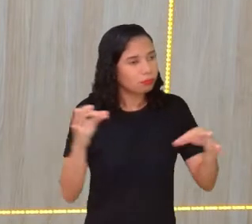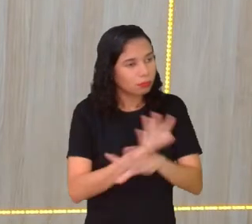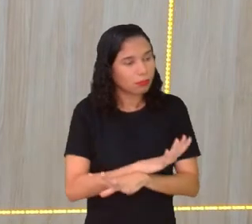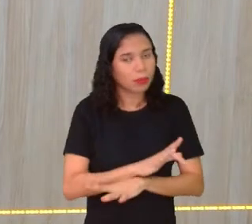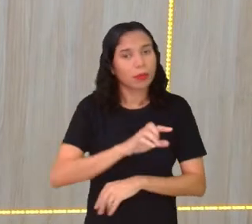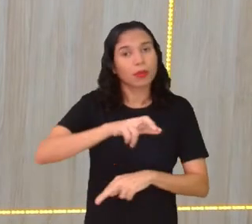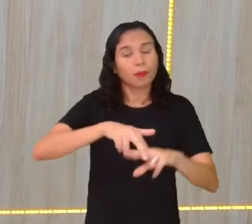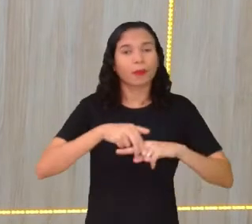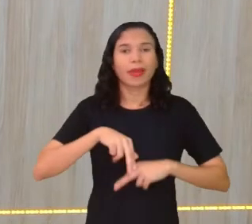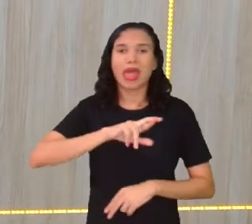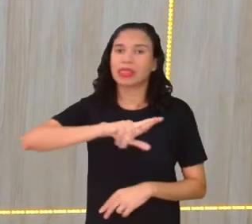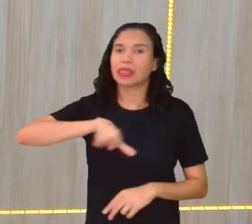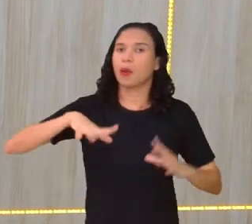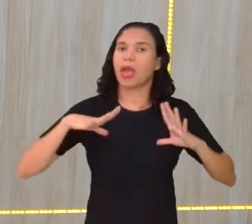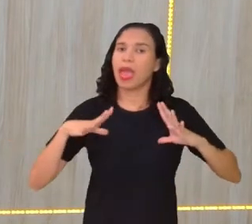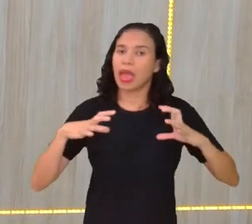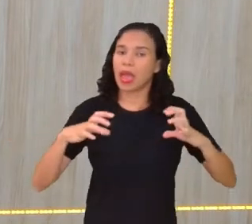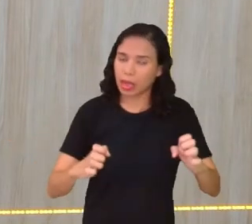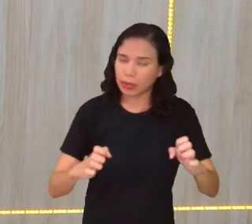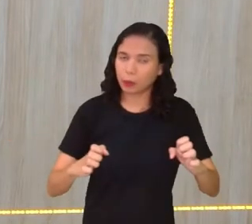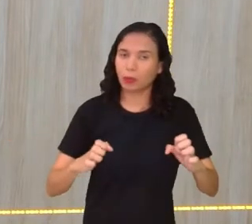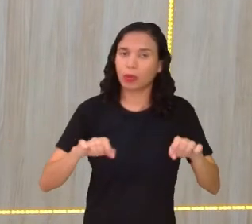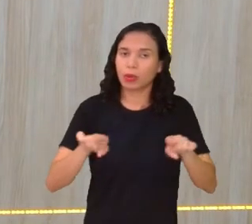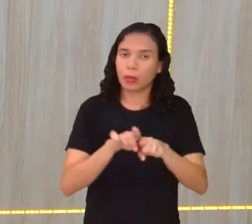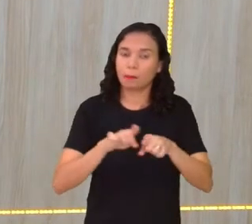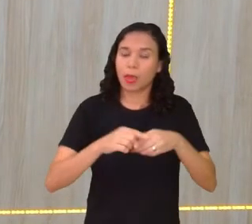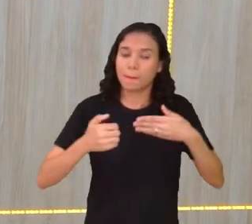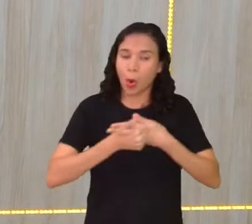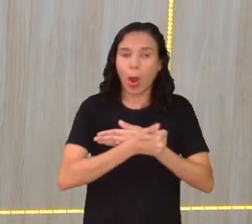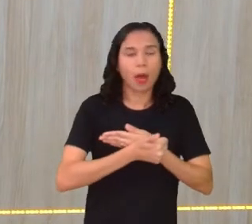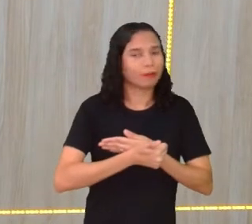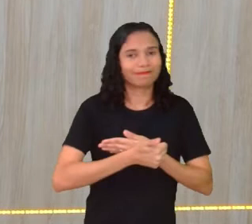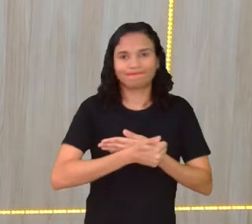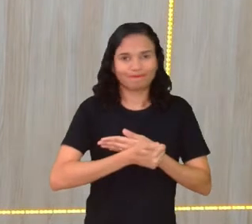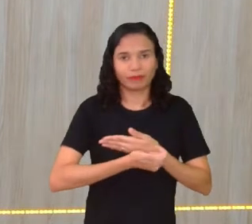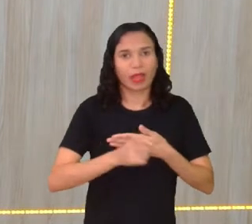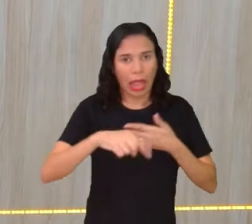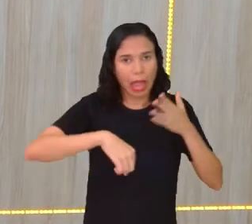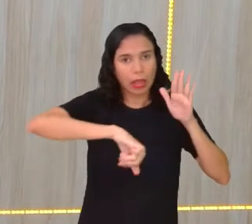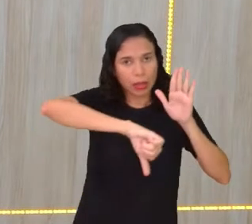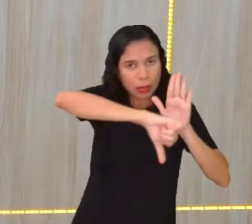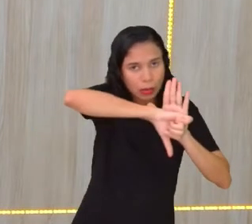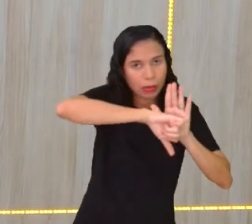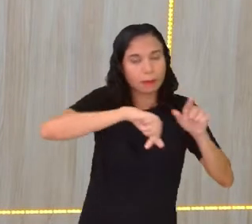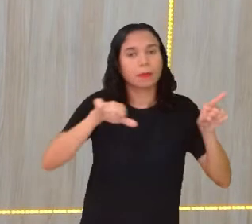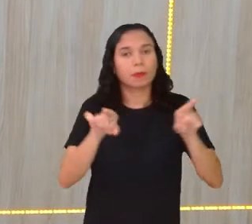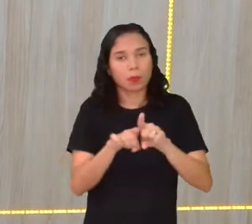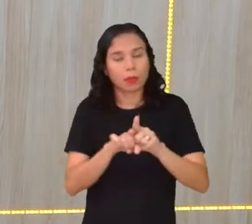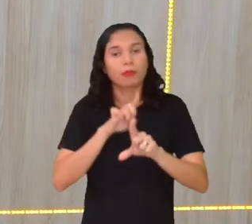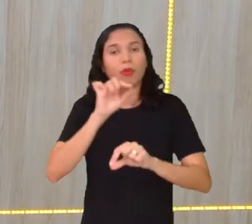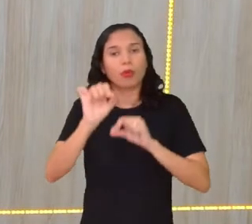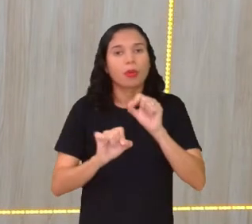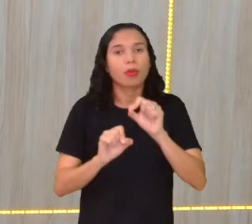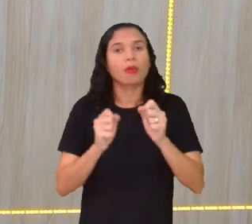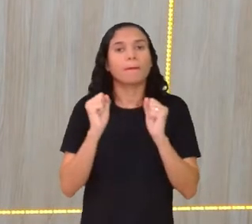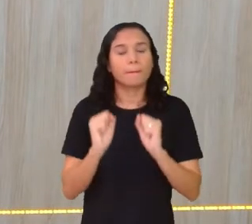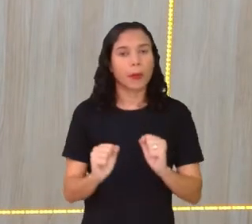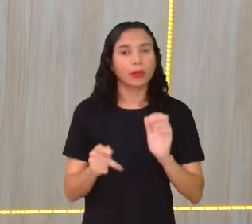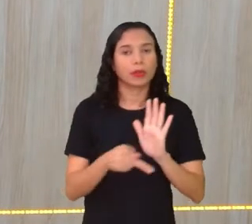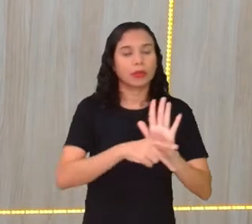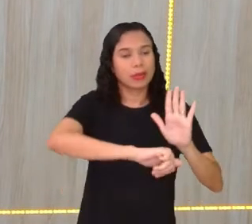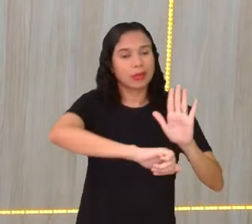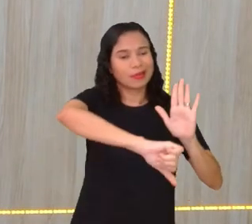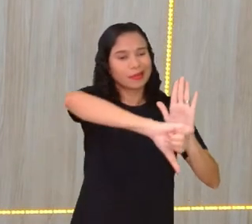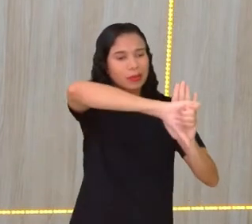coisa tão eticamente, né, e moralmente legal, também ela pode incorrer em